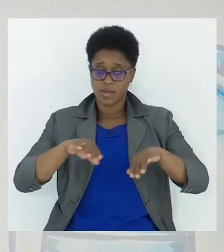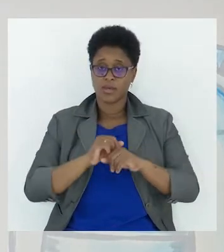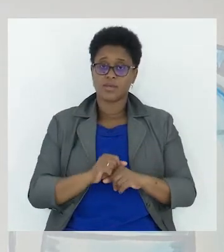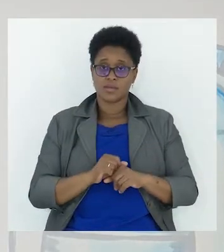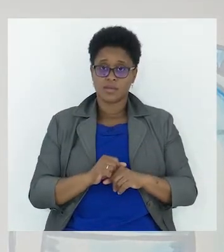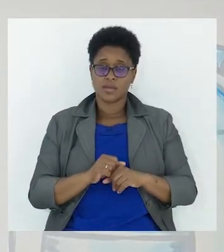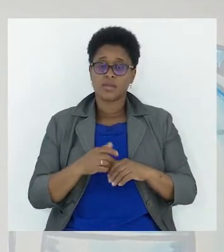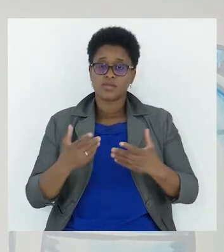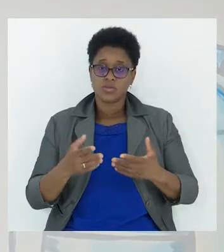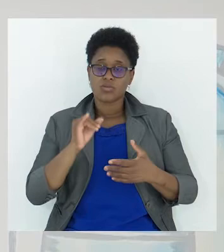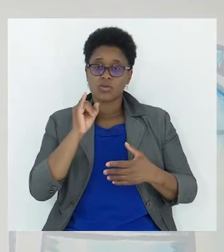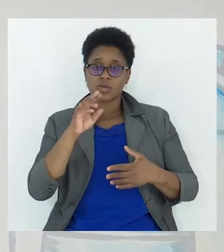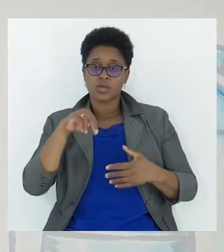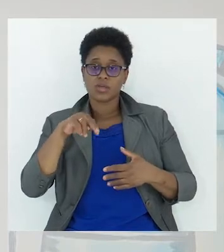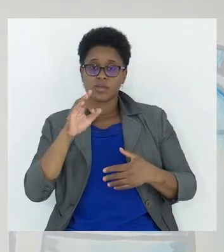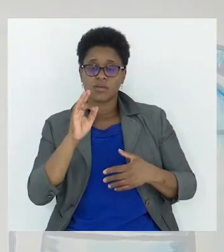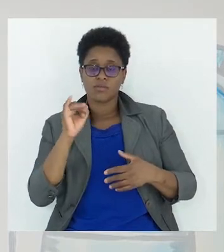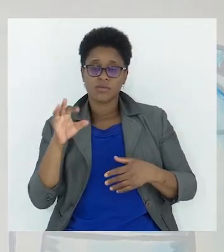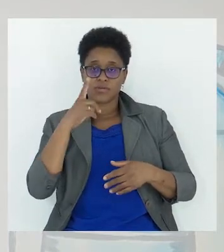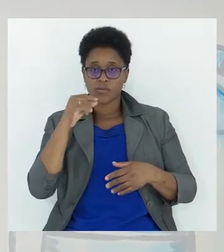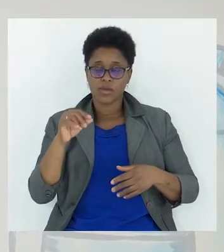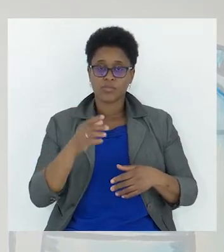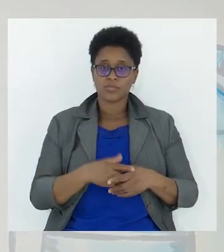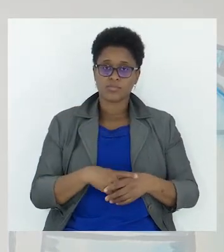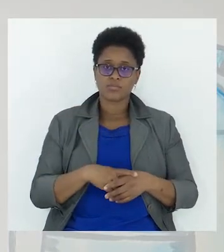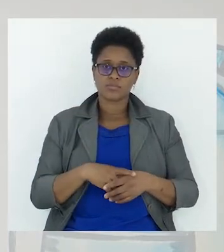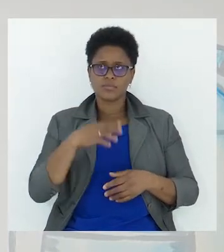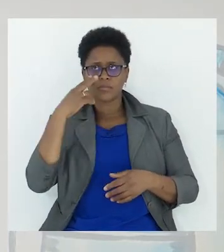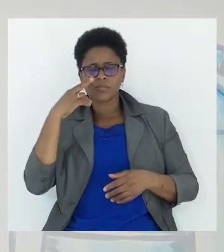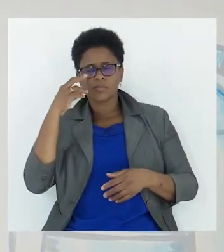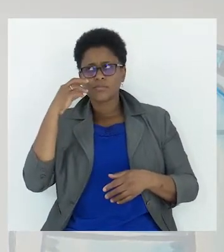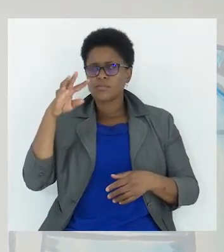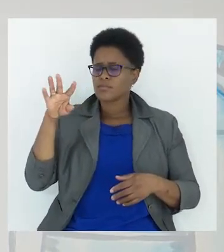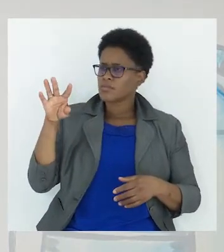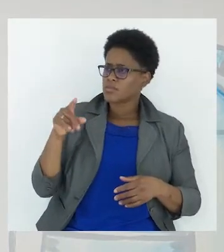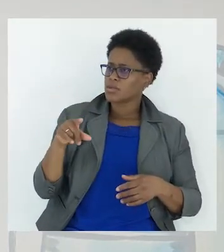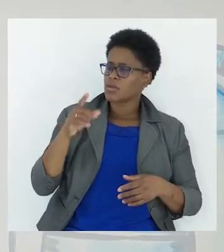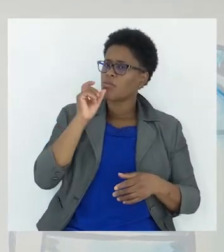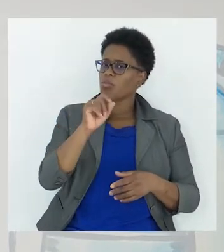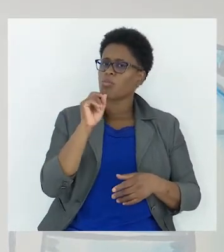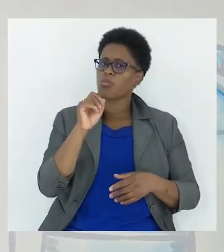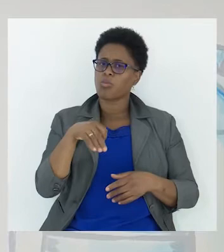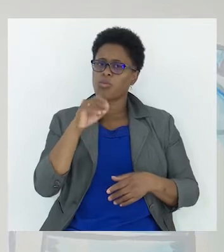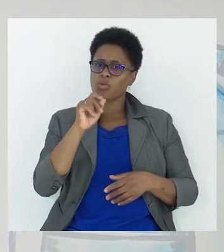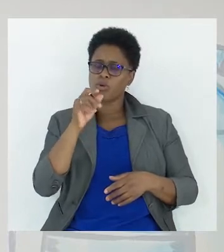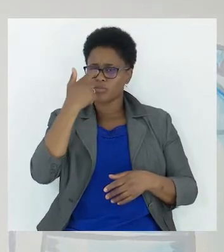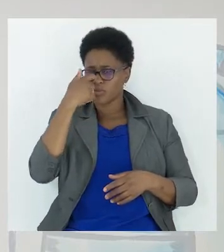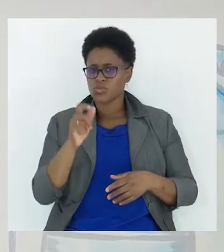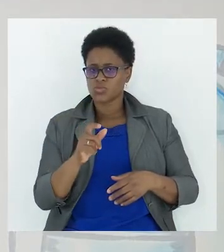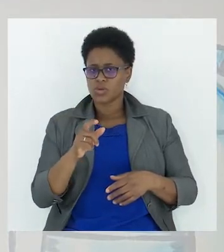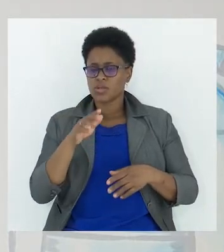então, infinitivo do verbo distrair. Pronome pessoal. Se fosse separar. Mas aqui tens que fazer a